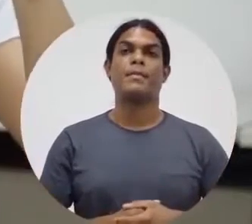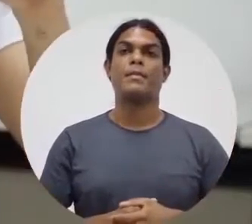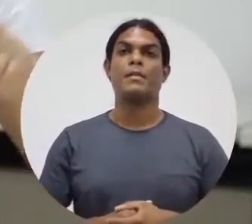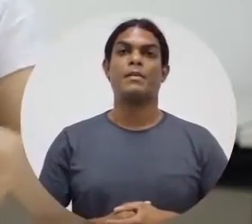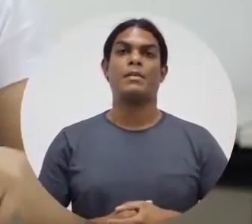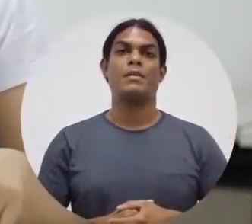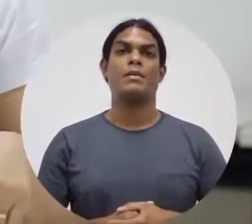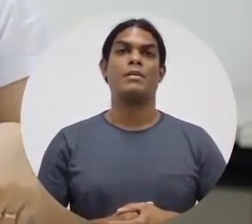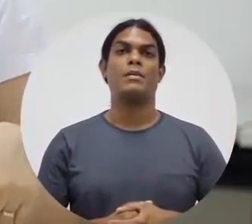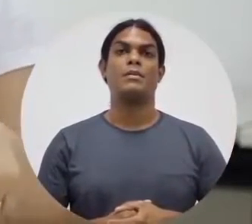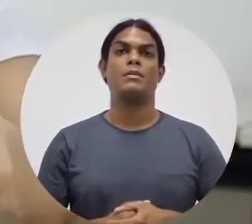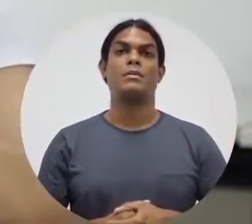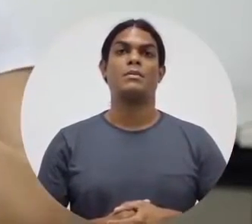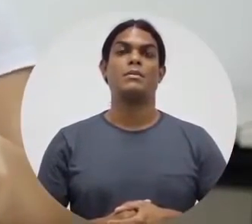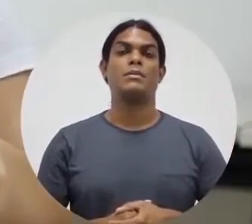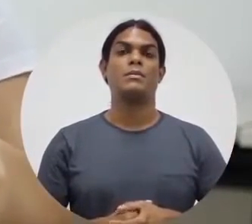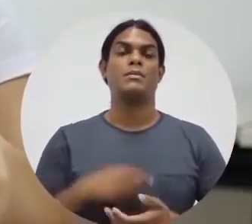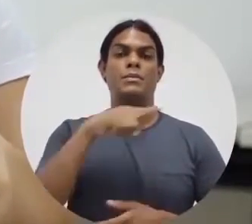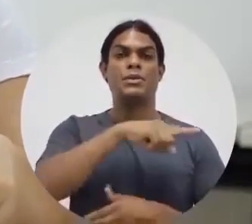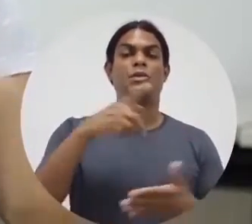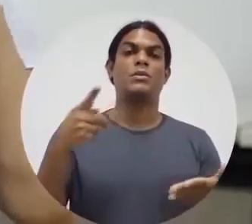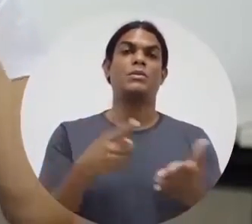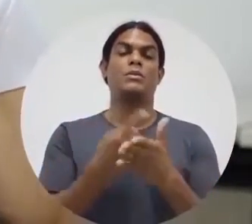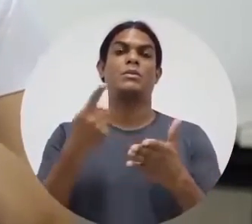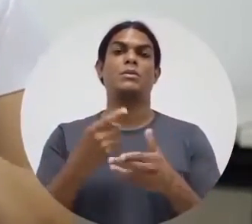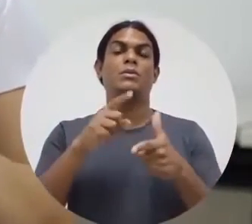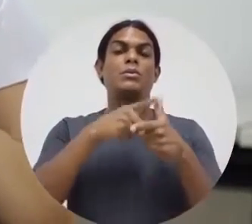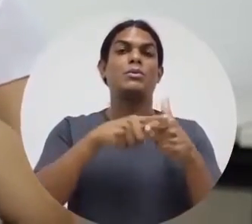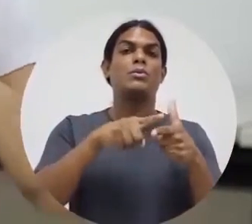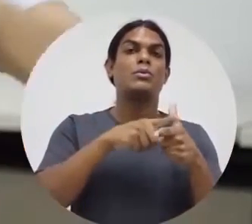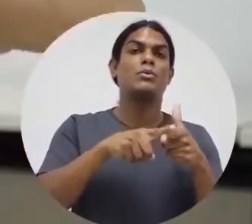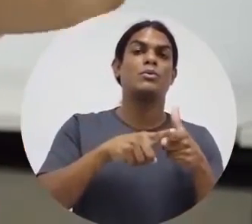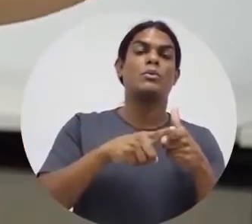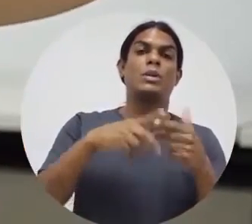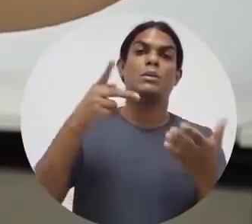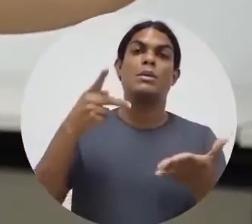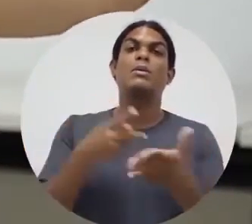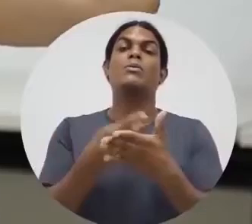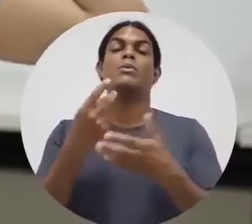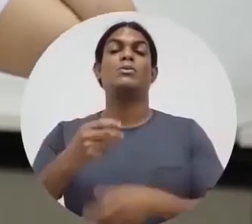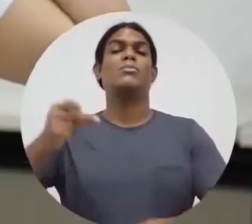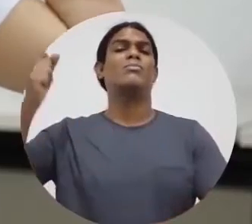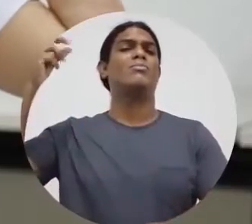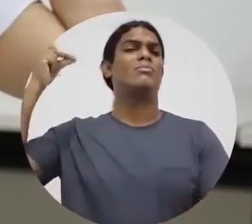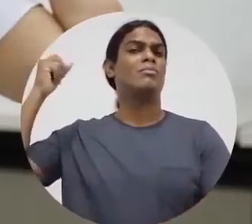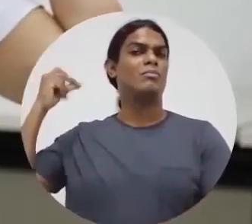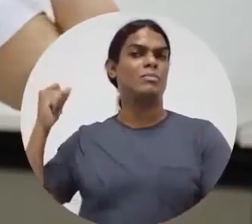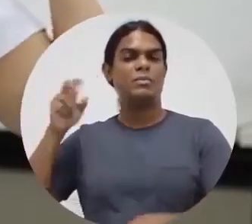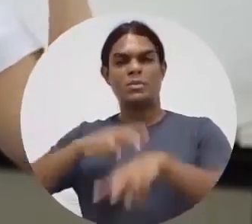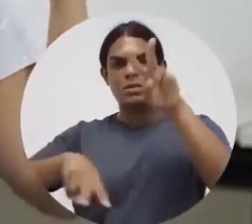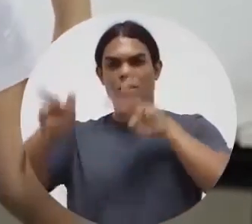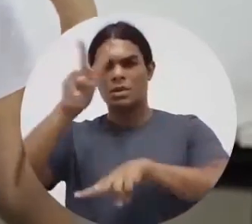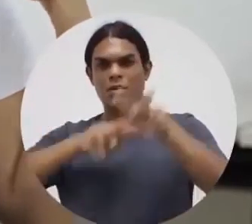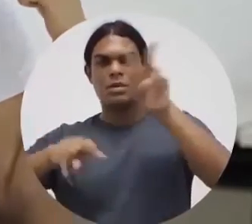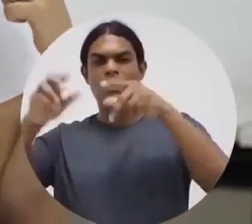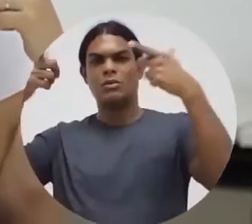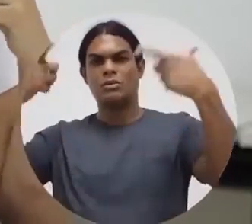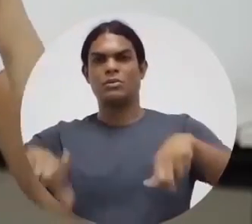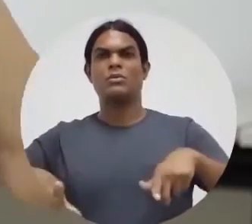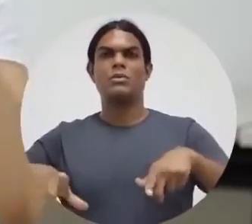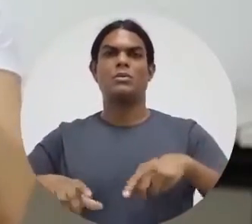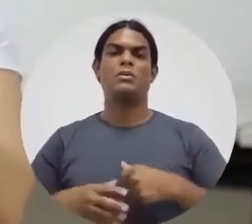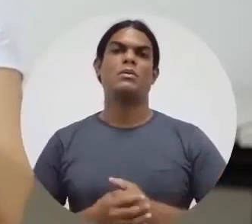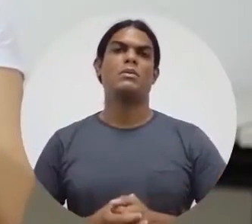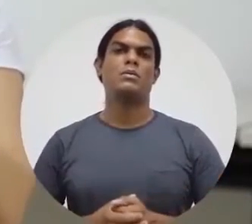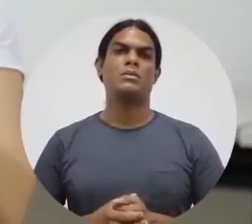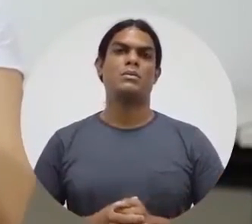econômicos. Nesse caso, especificamente de Olinda, o problema aconteceu lá na análise de mercado, no ponto